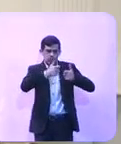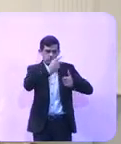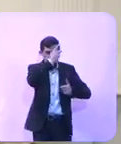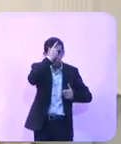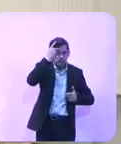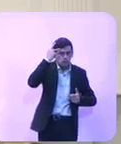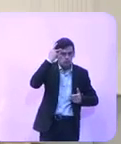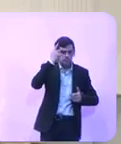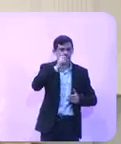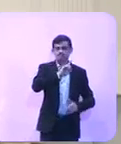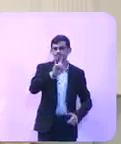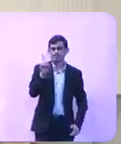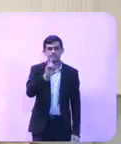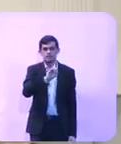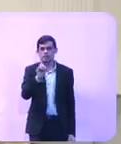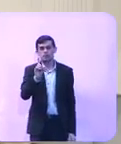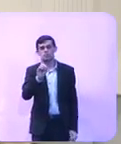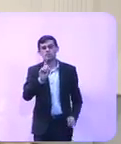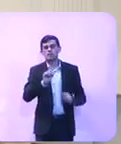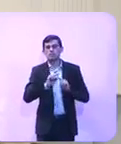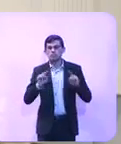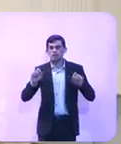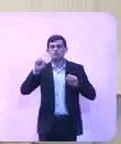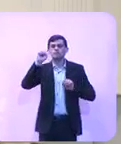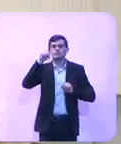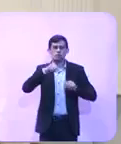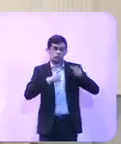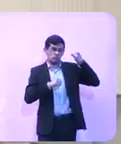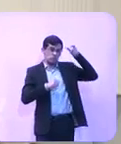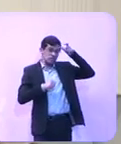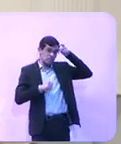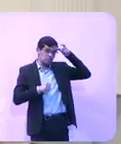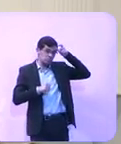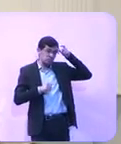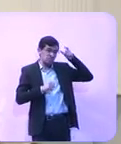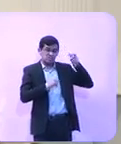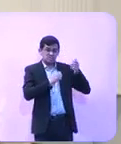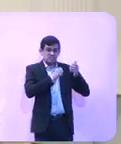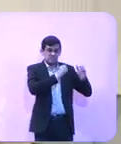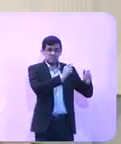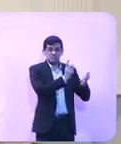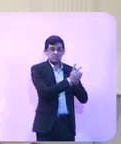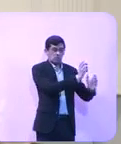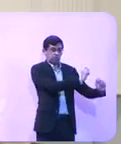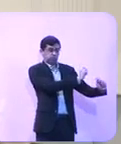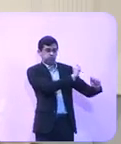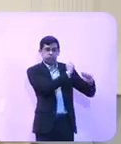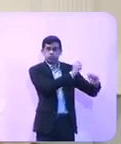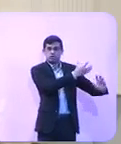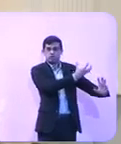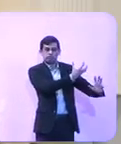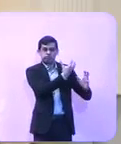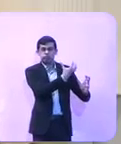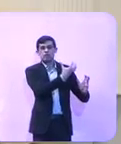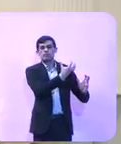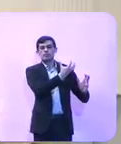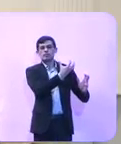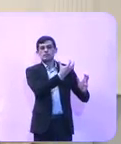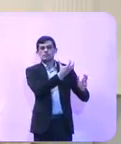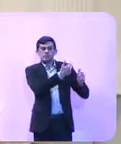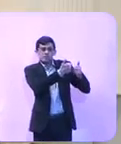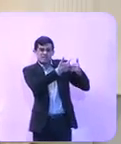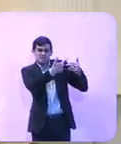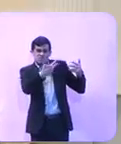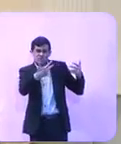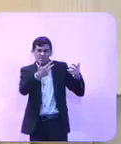carne e o sangue, contra a gente, mas contra principados e potestades que se miscuem nas